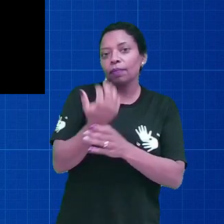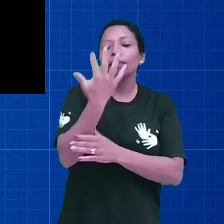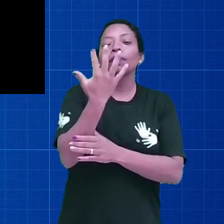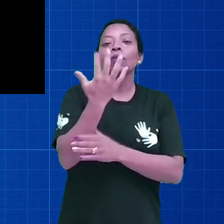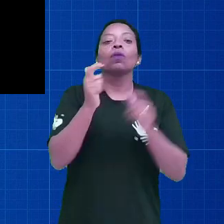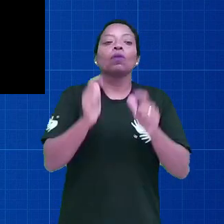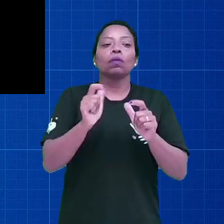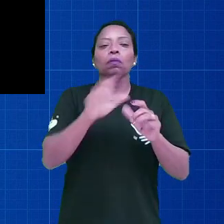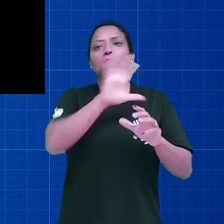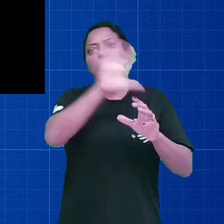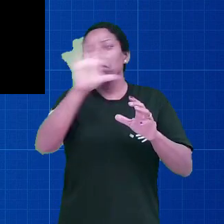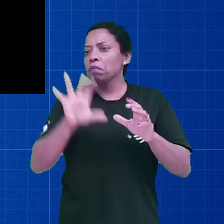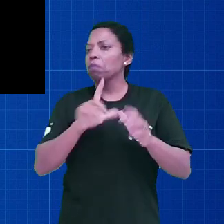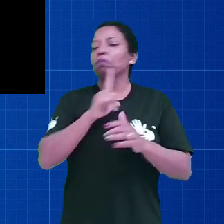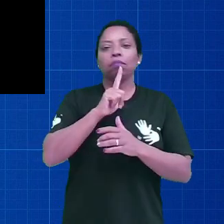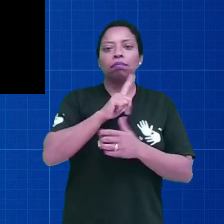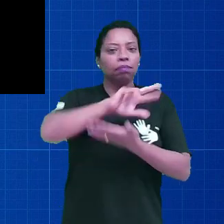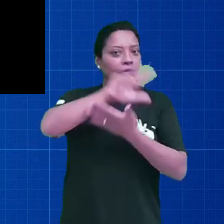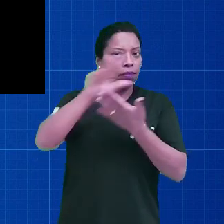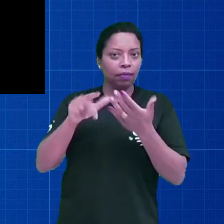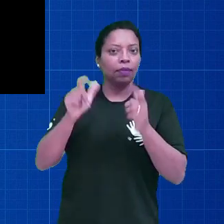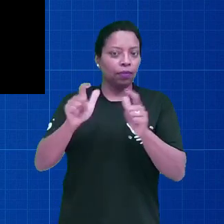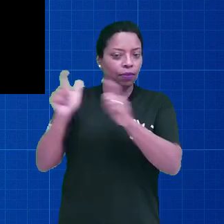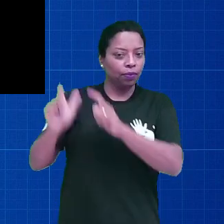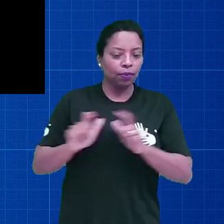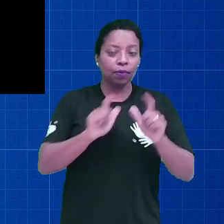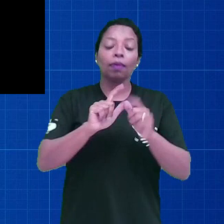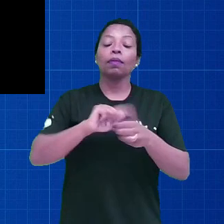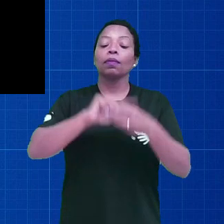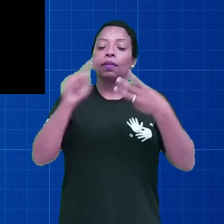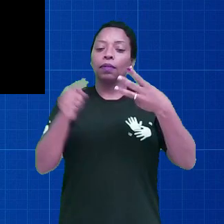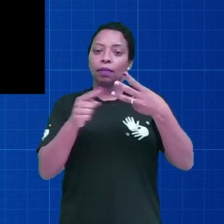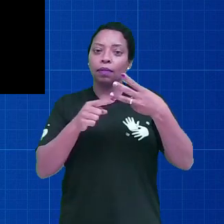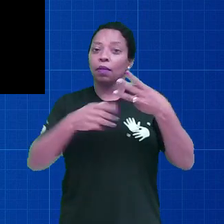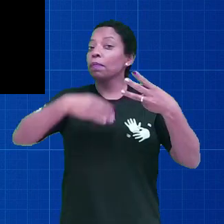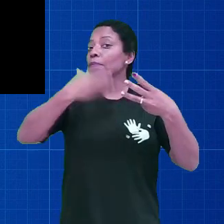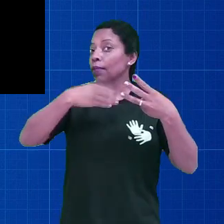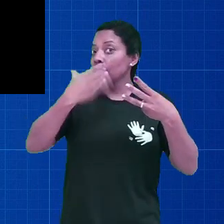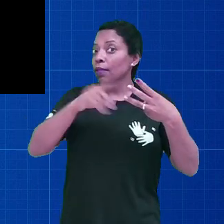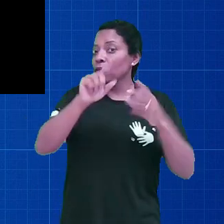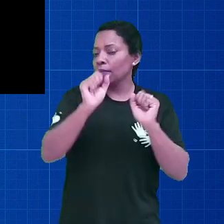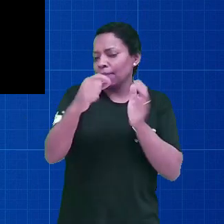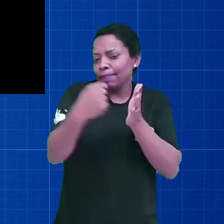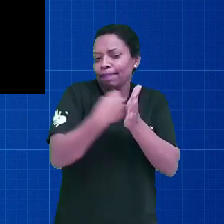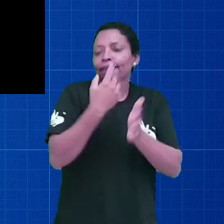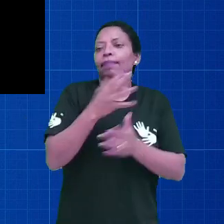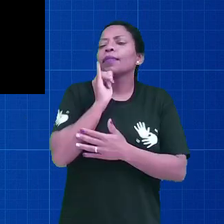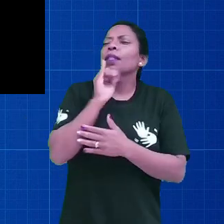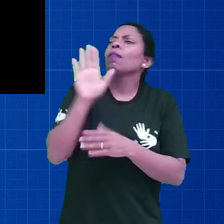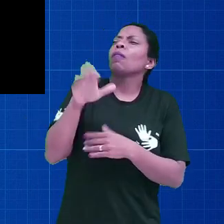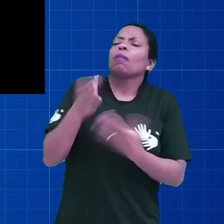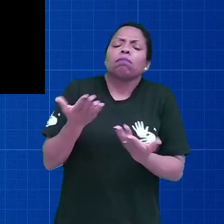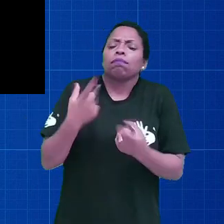maior. E, finalmente, uma outra cultura, que é a maçã, e daí vocês vão me perguntar assim, tá, mas por que é exatamente